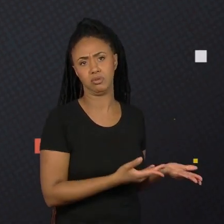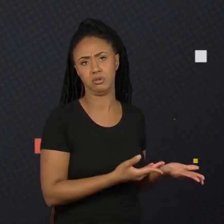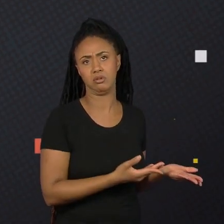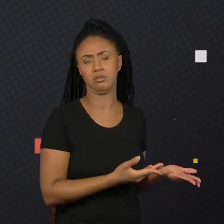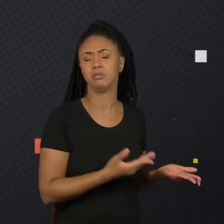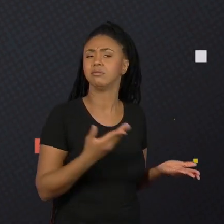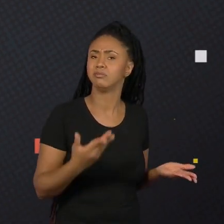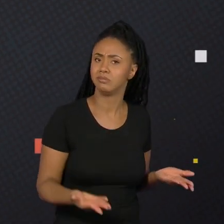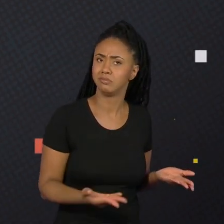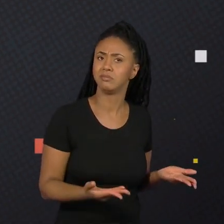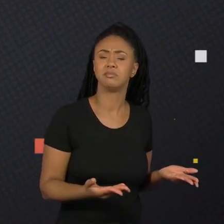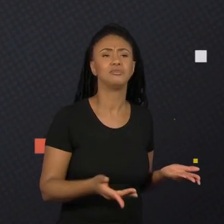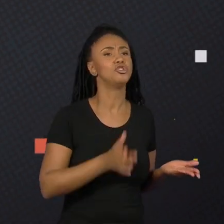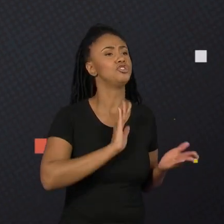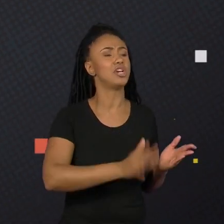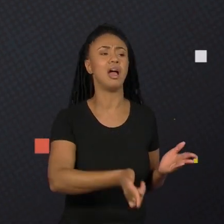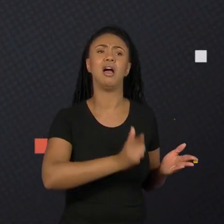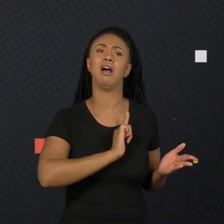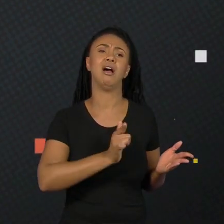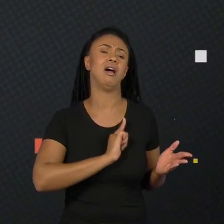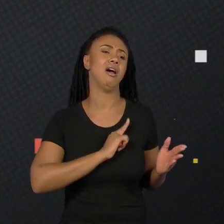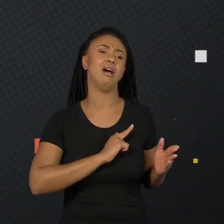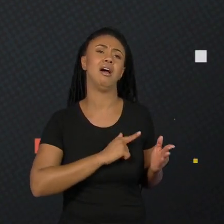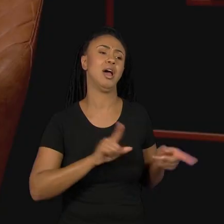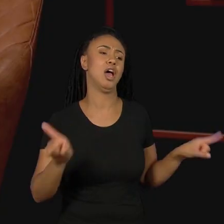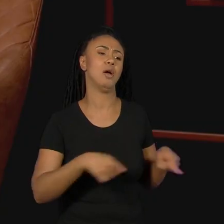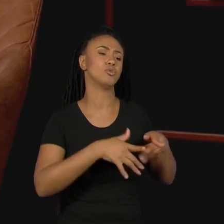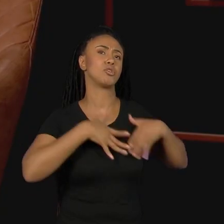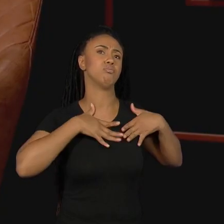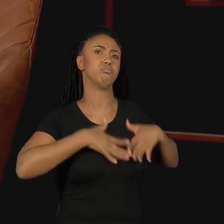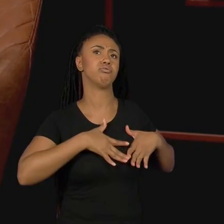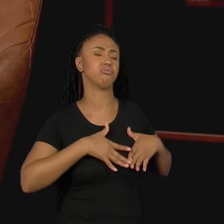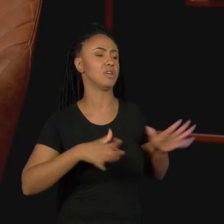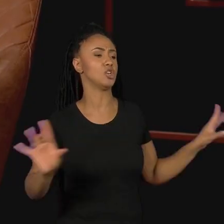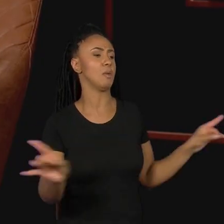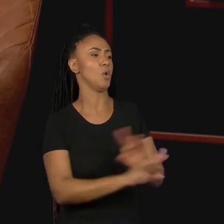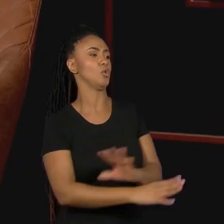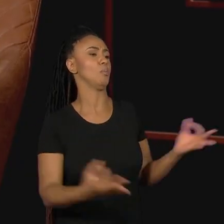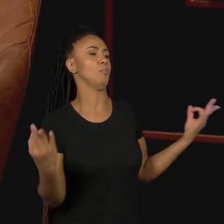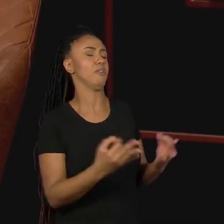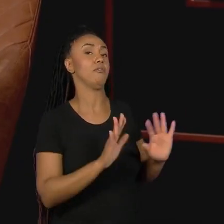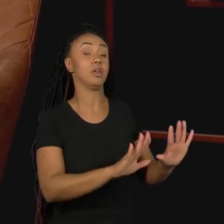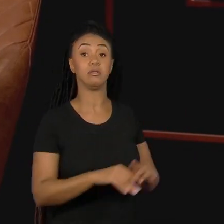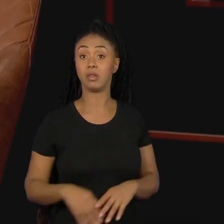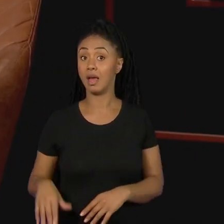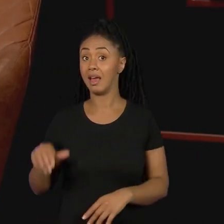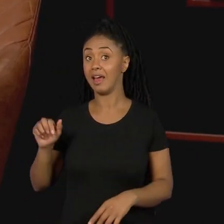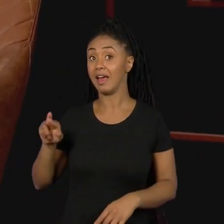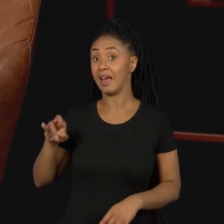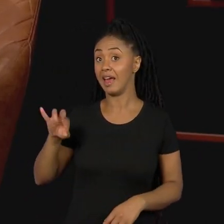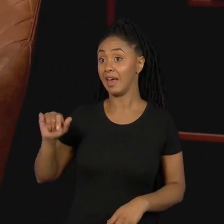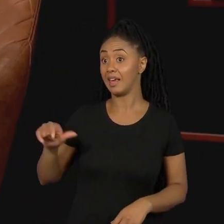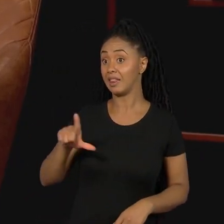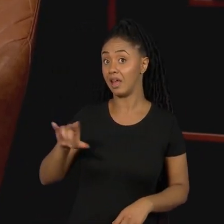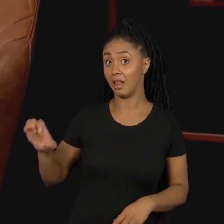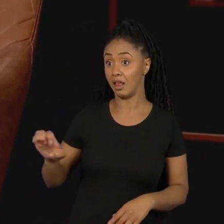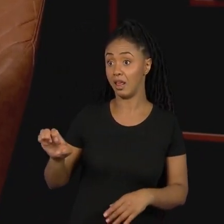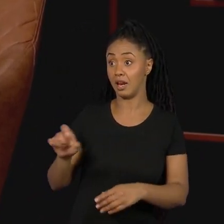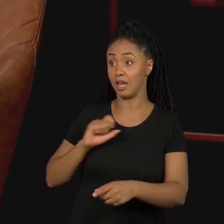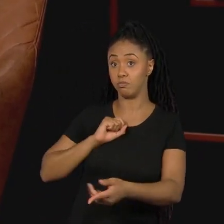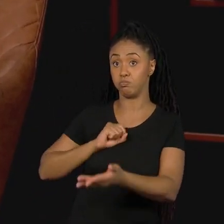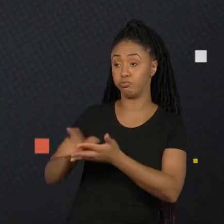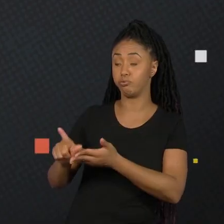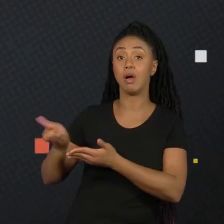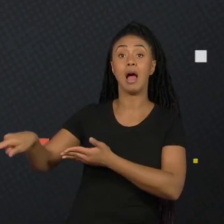tinham um pedigree musical muito forte. E a Rita só está aqui para enfeitar. E quando ela sai e faz o primeiro disco dela, o